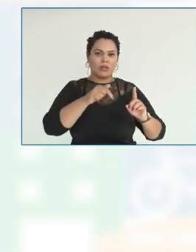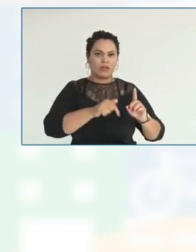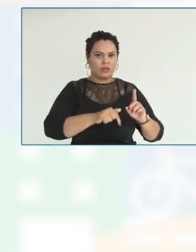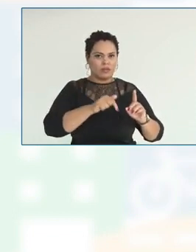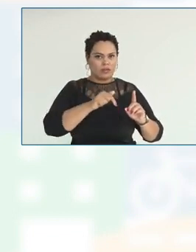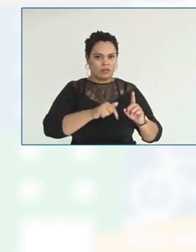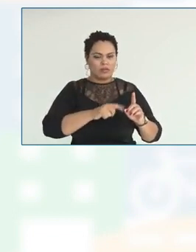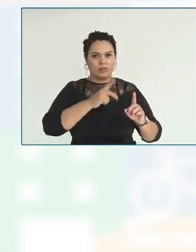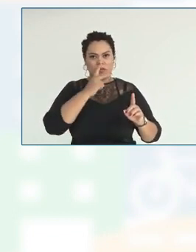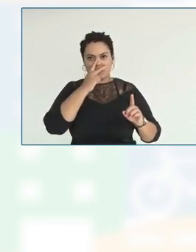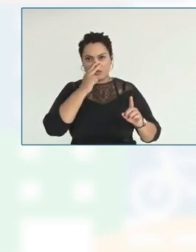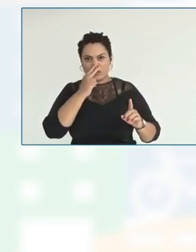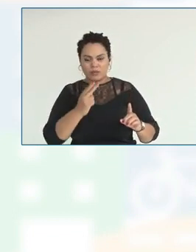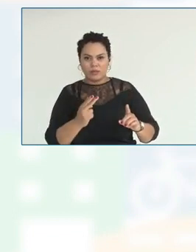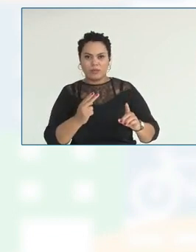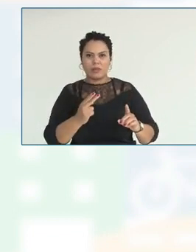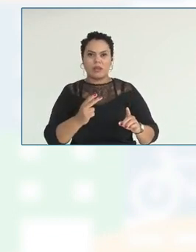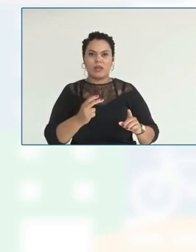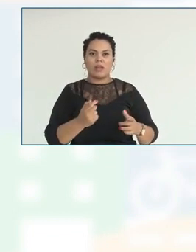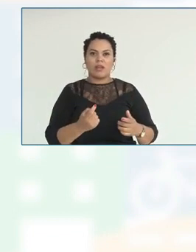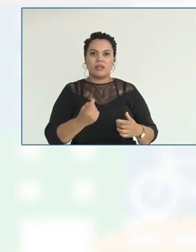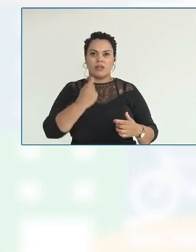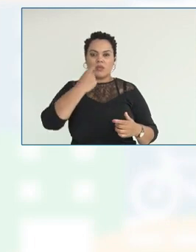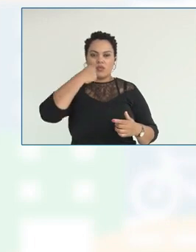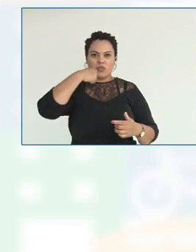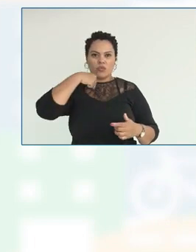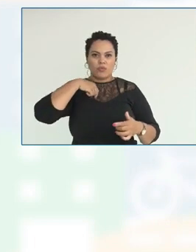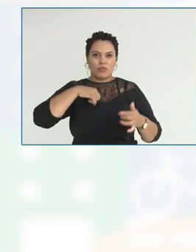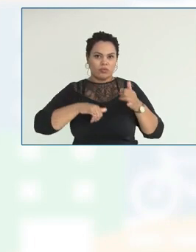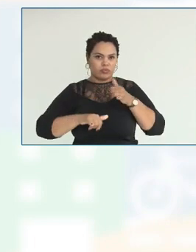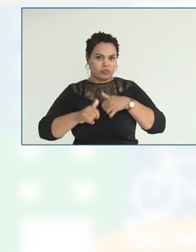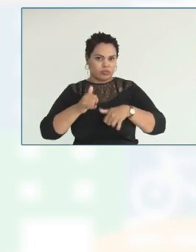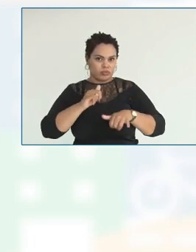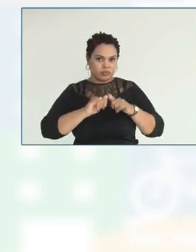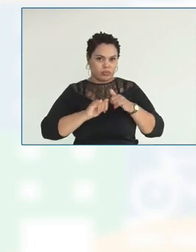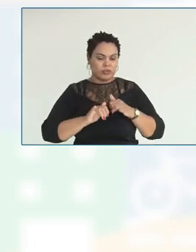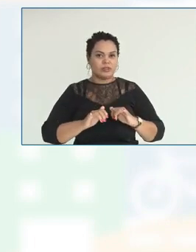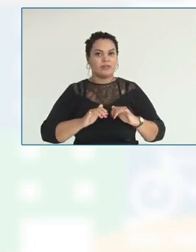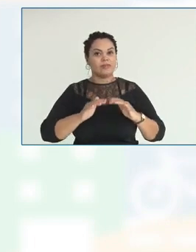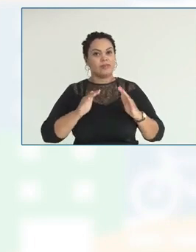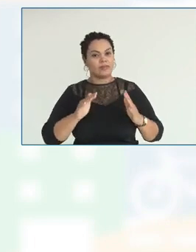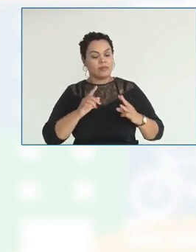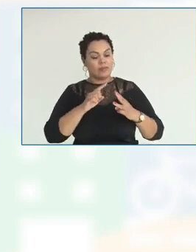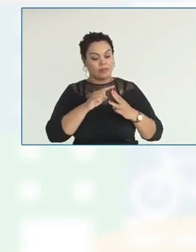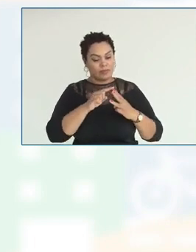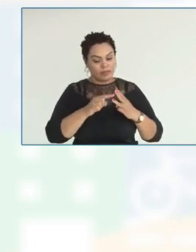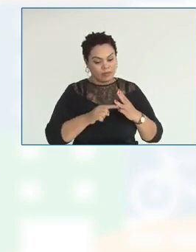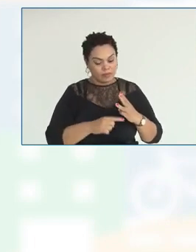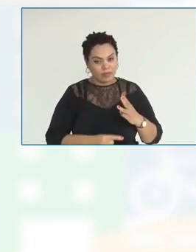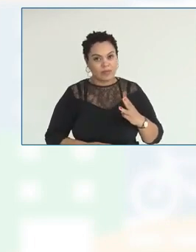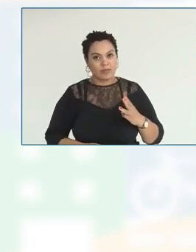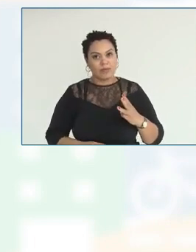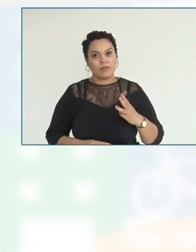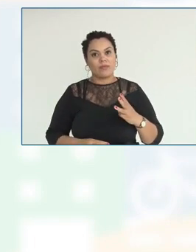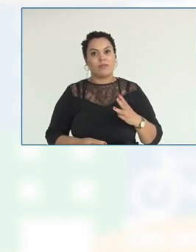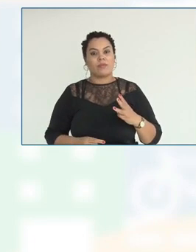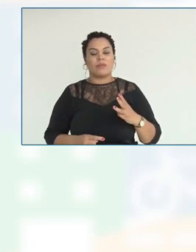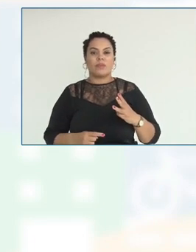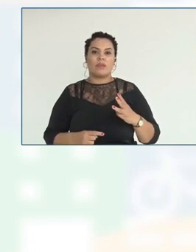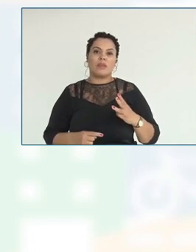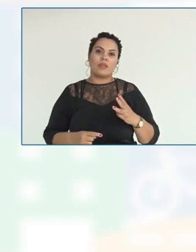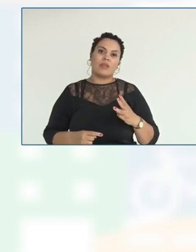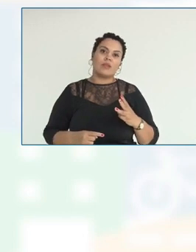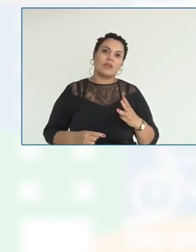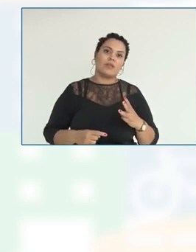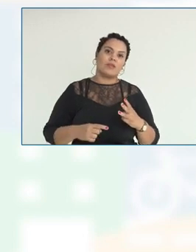de intoxicação. Então, esse é o objetivo desses instrumentos. Então, são 3 instrumentos. O instrumento a gente tem para o